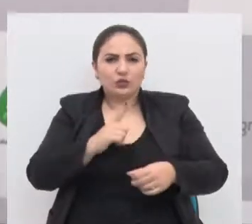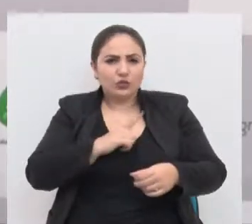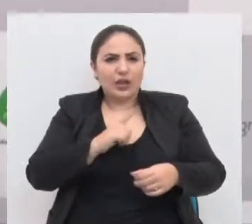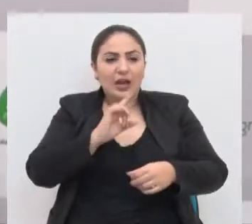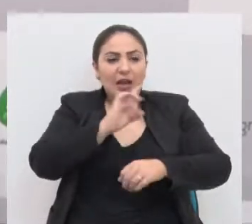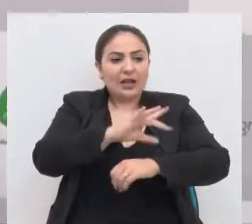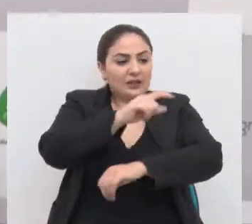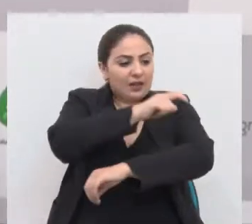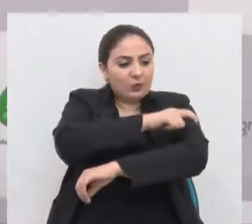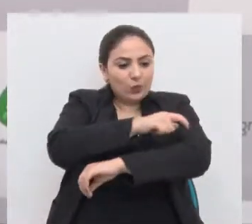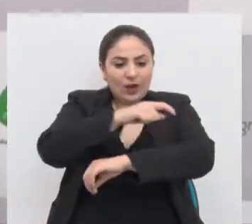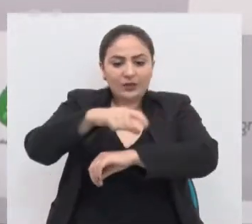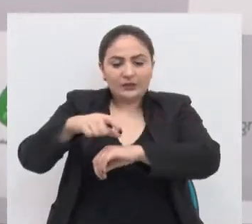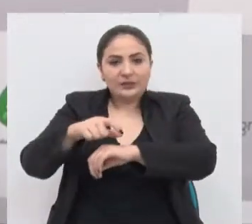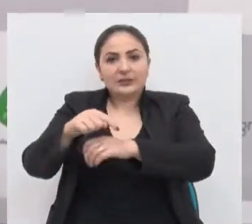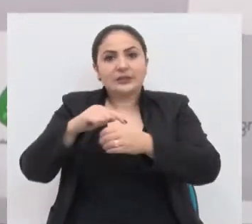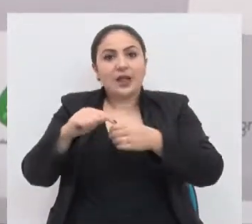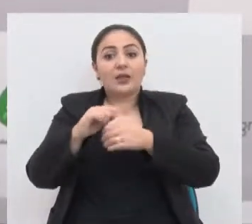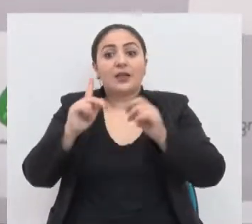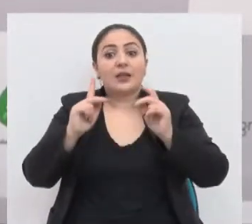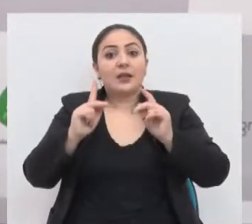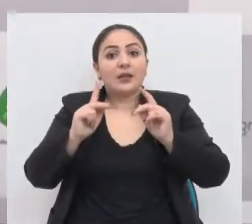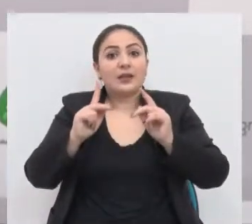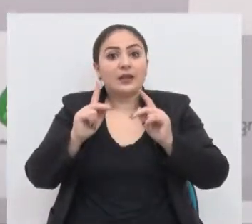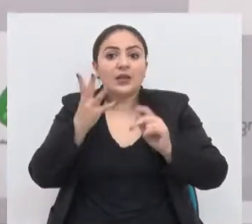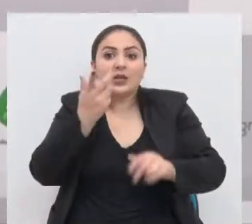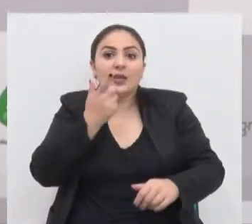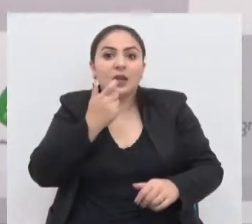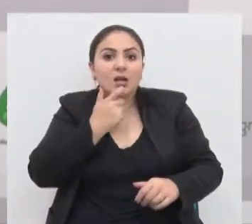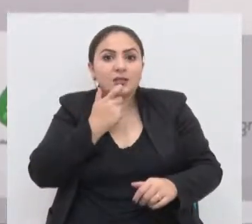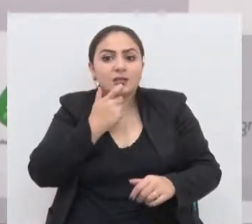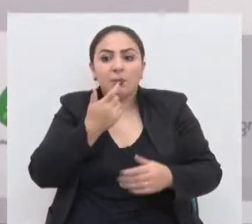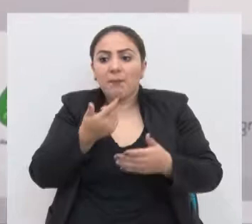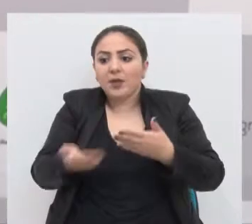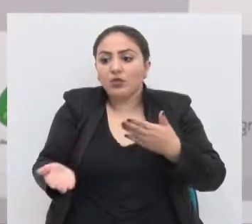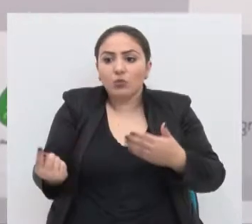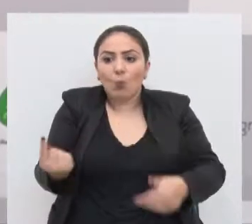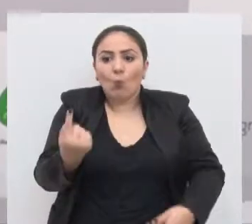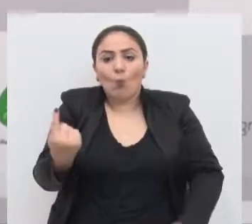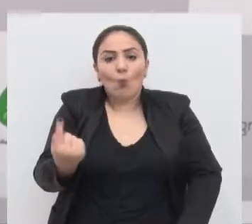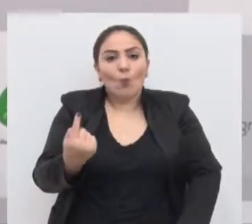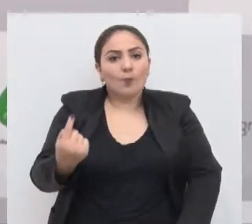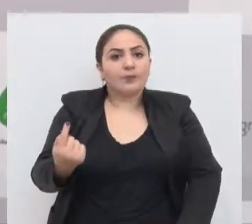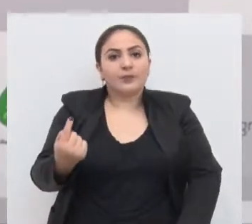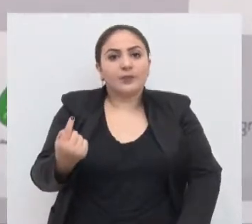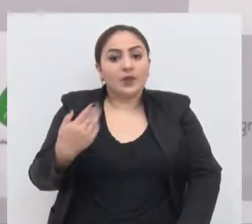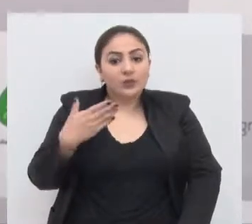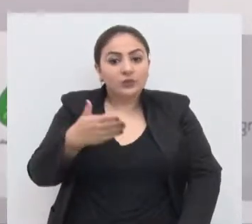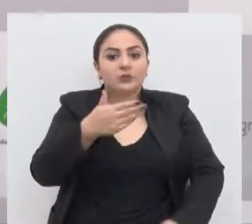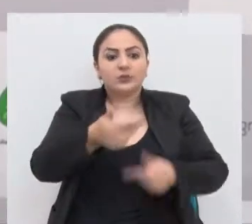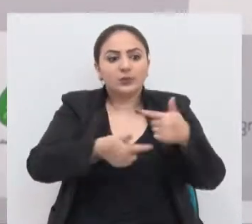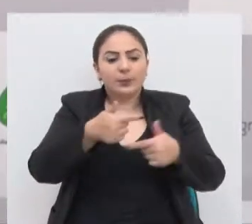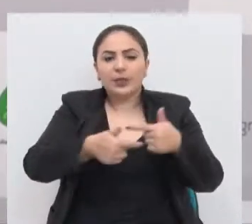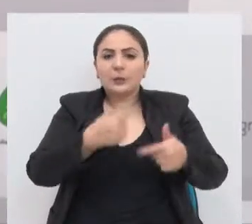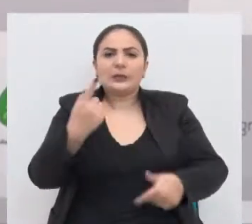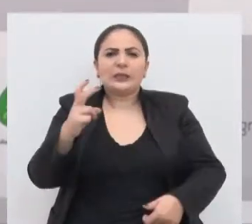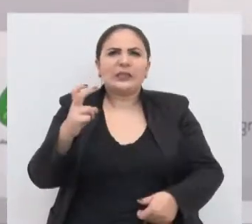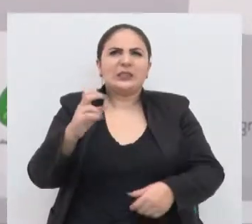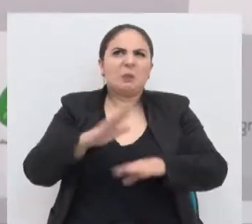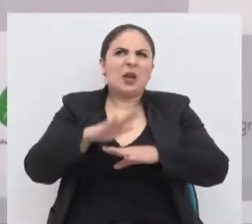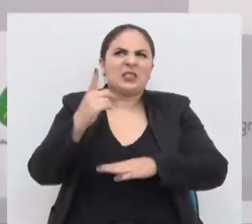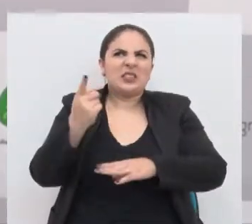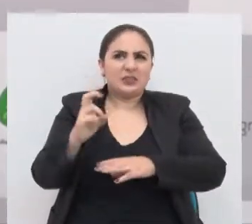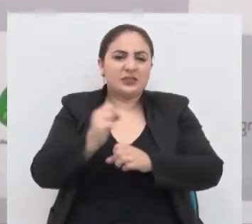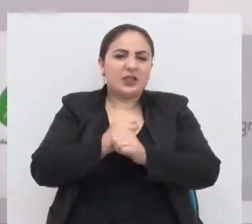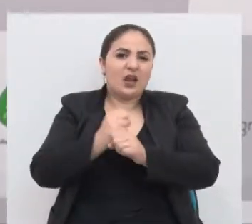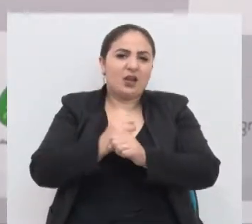cada esquina da cidade tinha menores meio perdidos por aí. E trabalhei lá mais